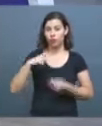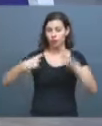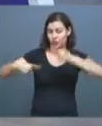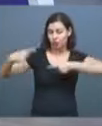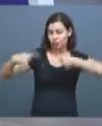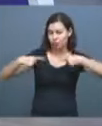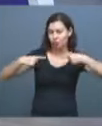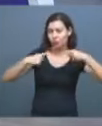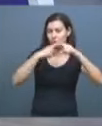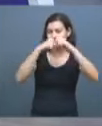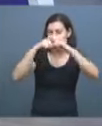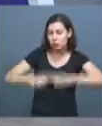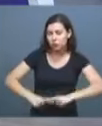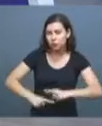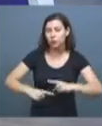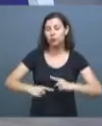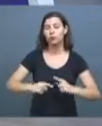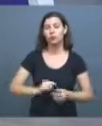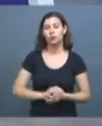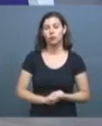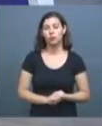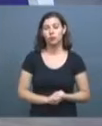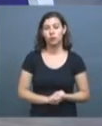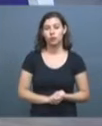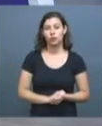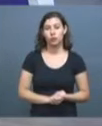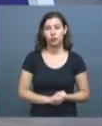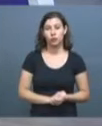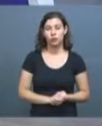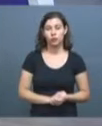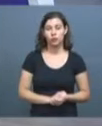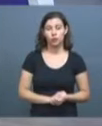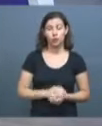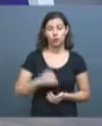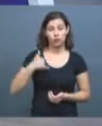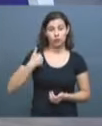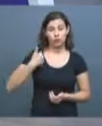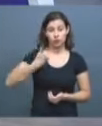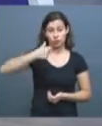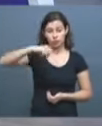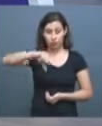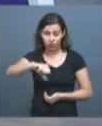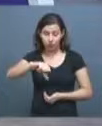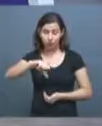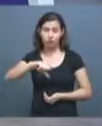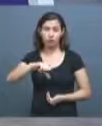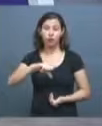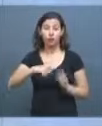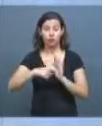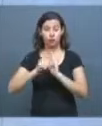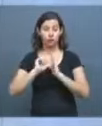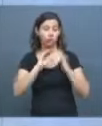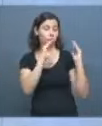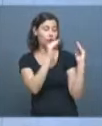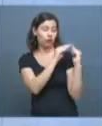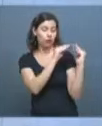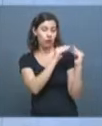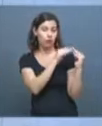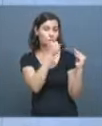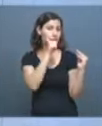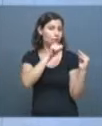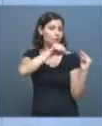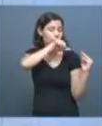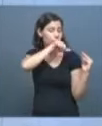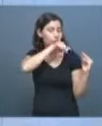que é tudo menino, né, que vem de fora, 18, 19 anos, que sai do berço, da barra da saia da mãe e cai nesse mundo